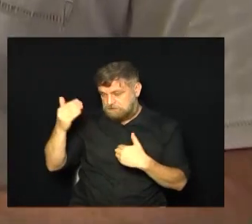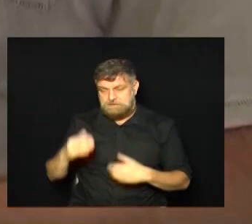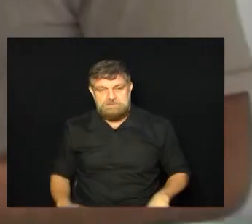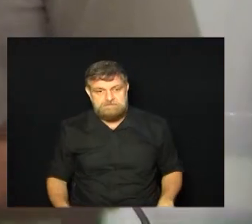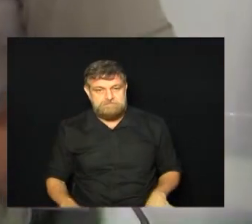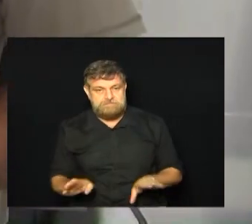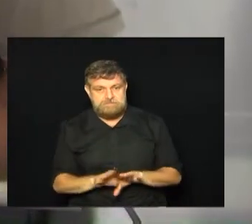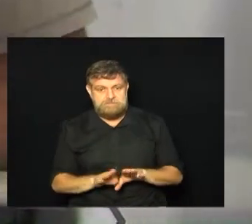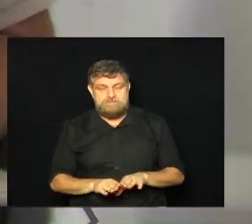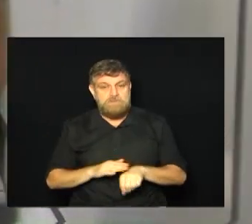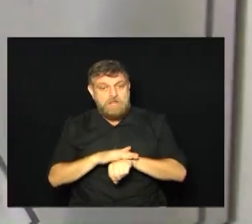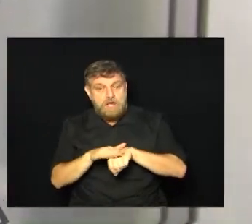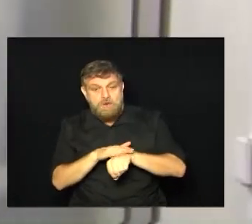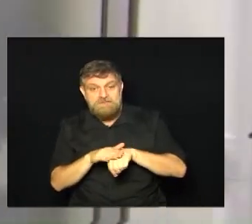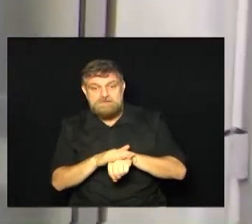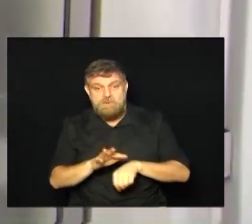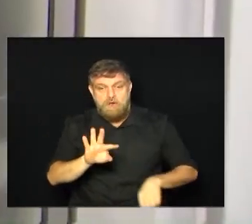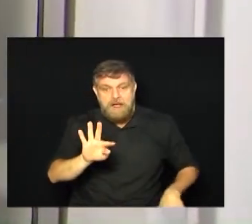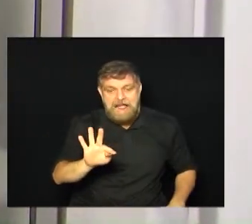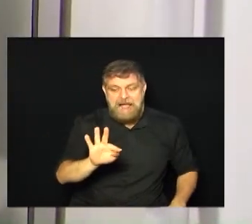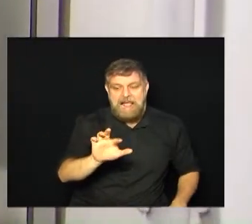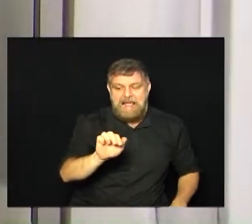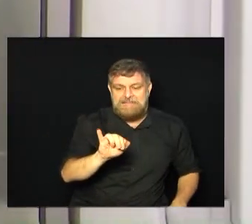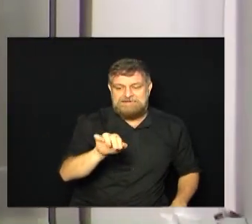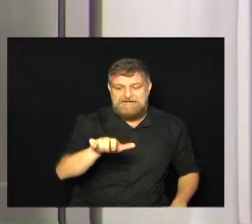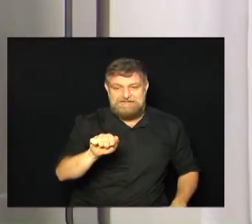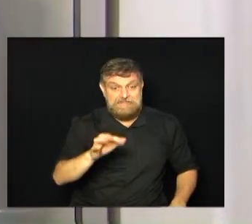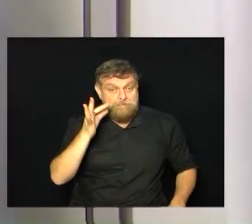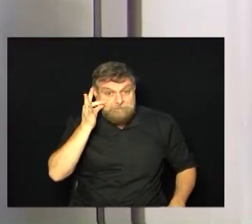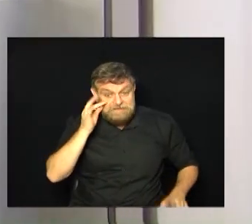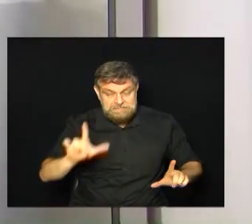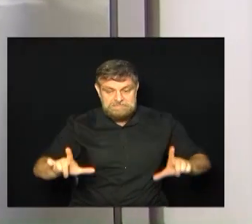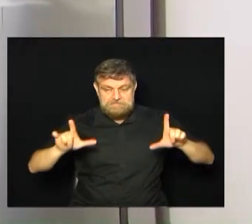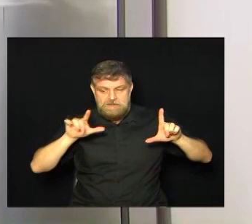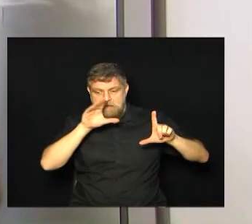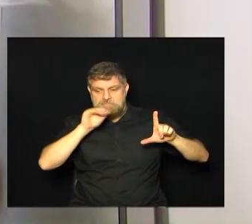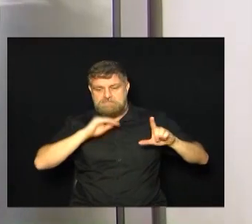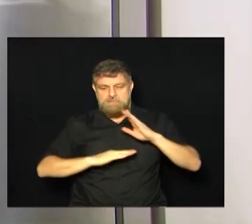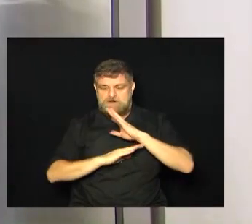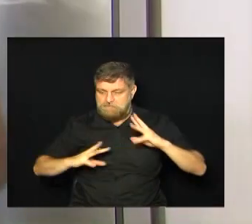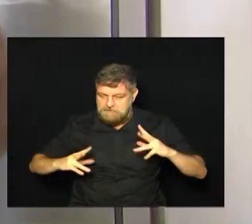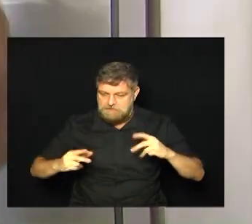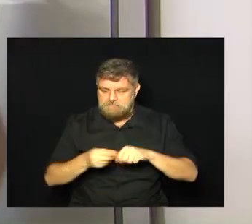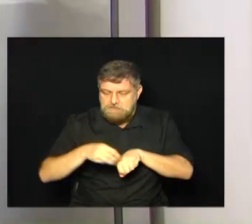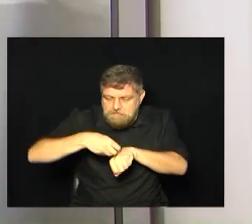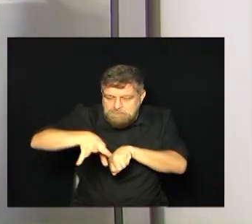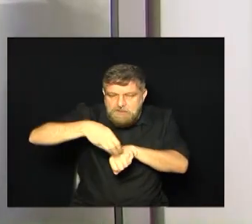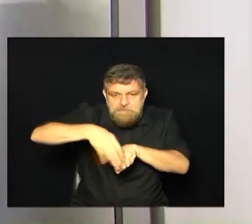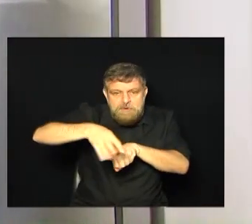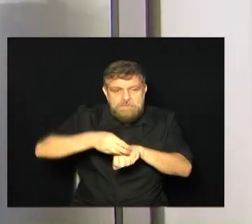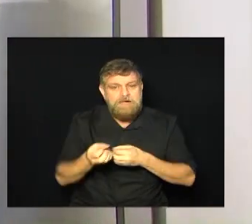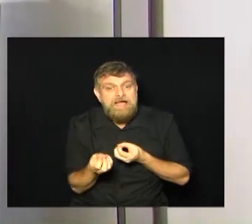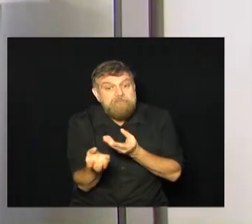obrigado. Obrigada. A Tainá conversou com a gente ao vivo aqui no Câmara Total e passou aí todas